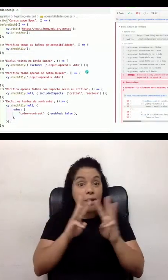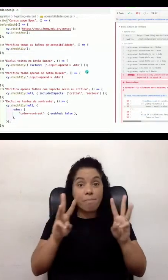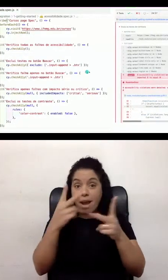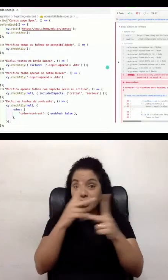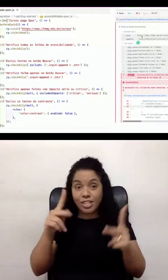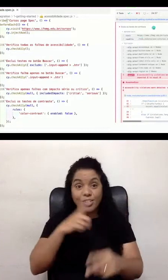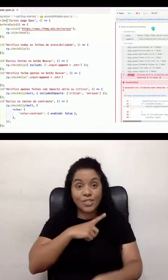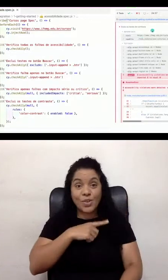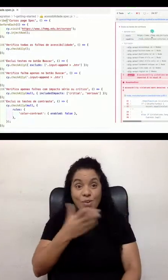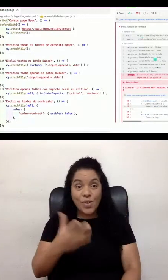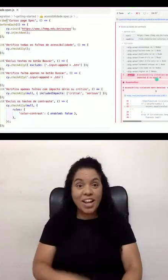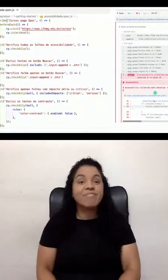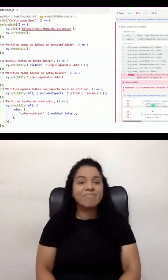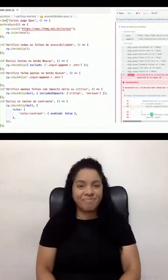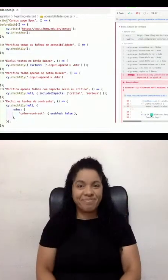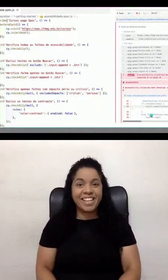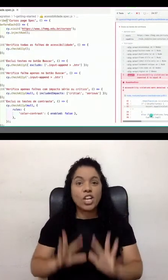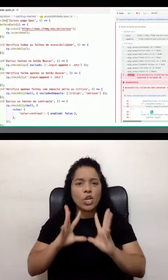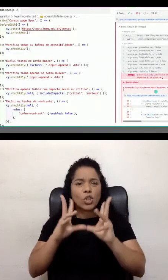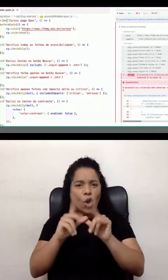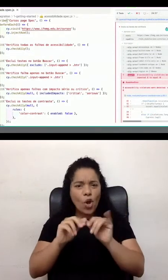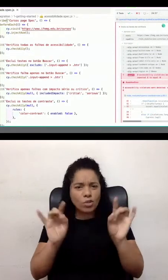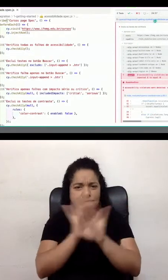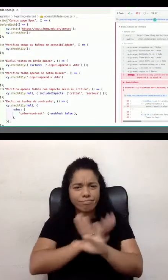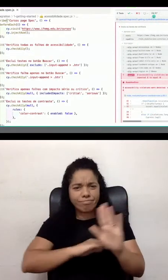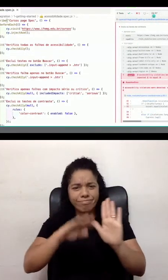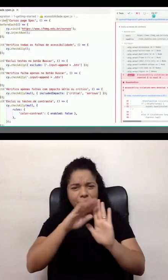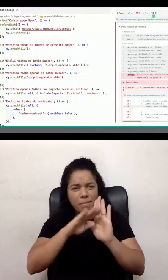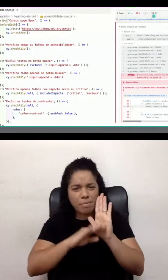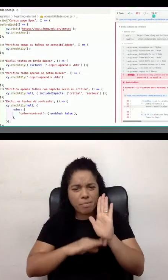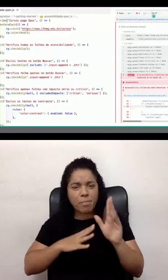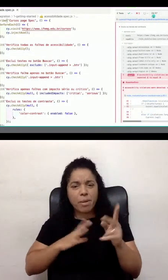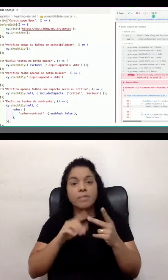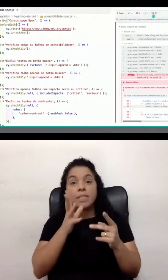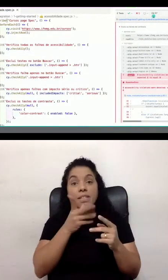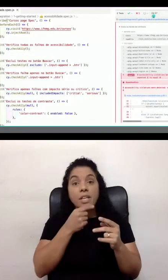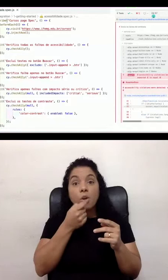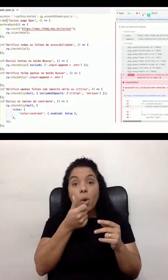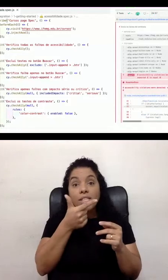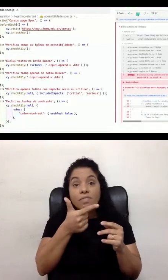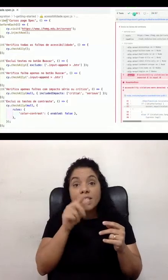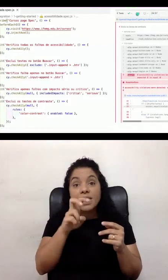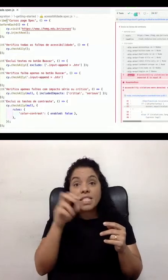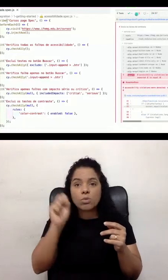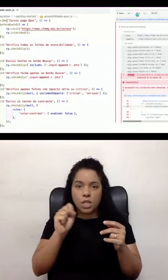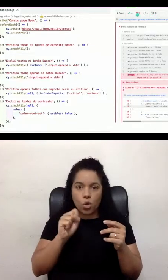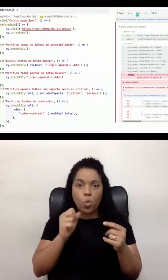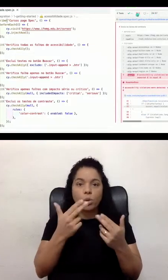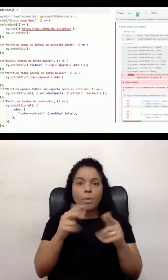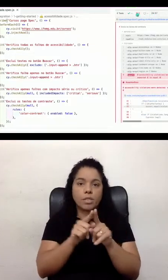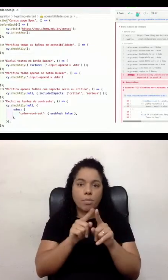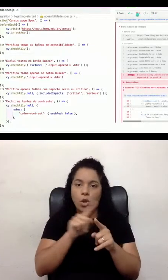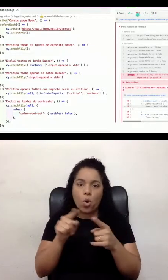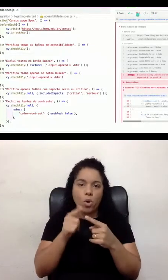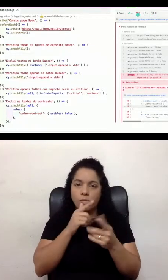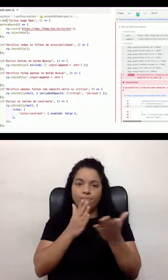tiver. Então, estão todos aqui listados. Ele gastou quase 25 segundos, é a mesma coisa que eles, não passaram